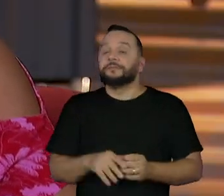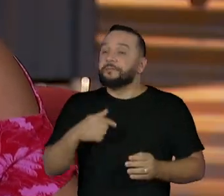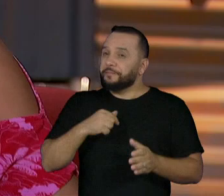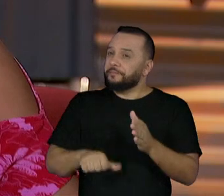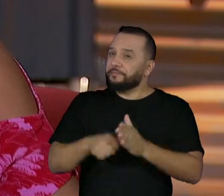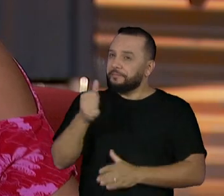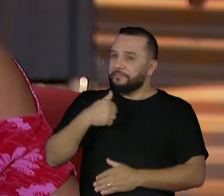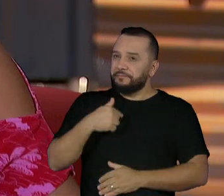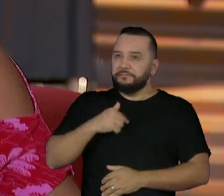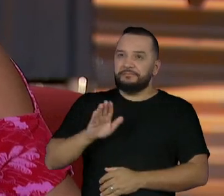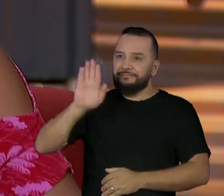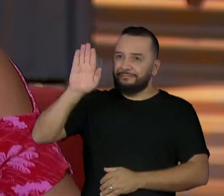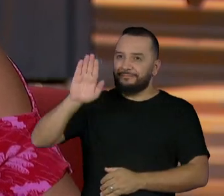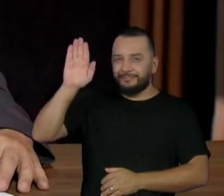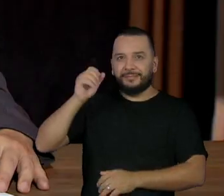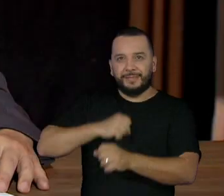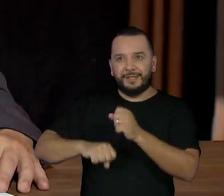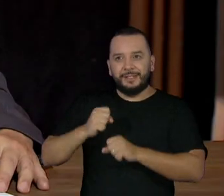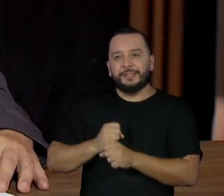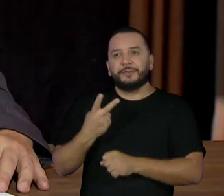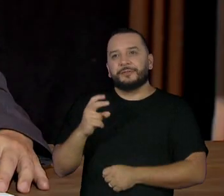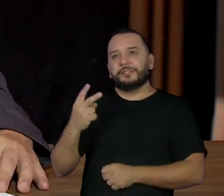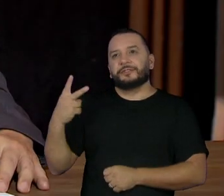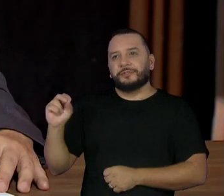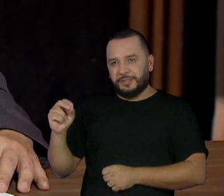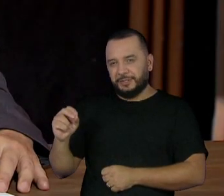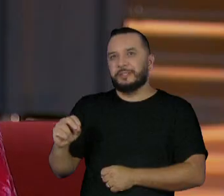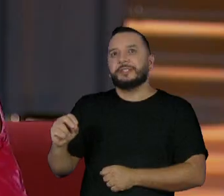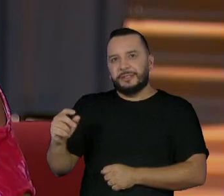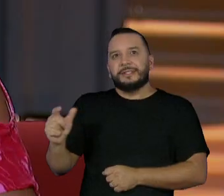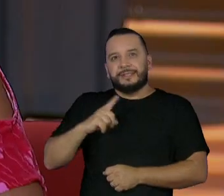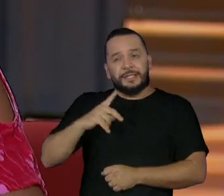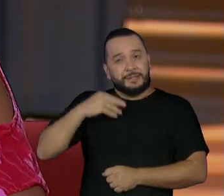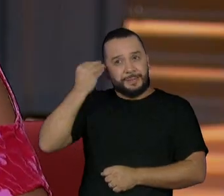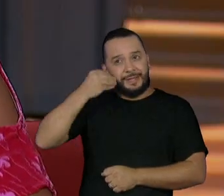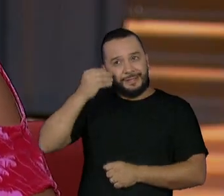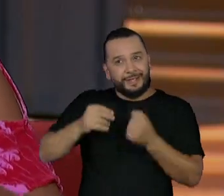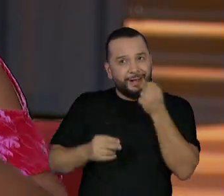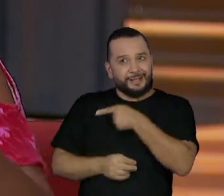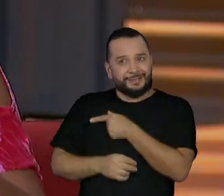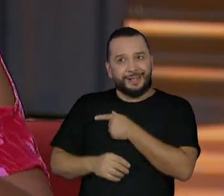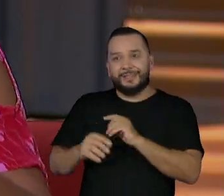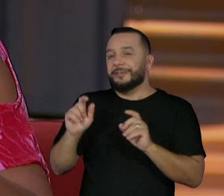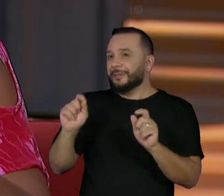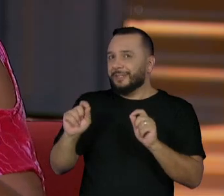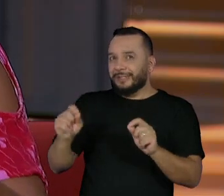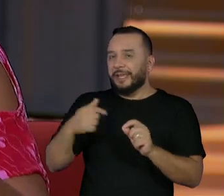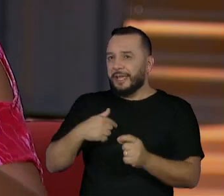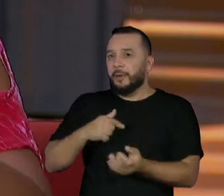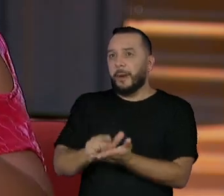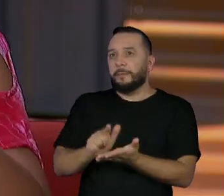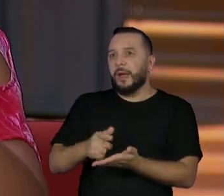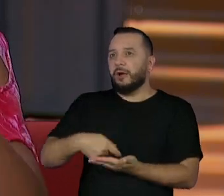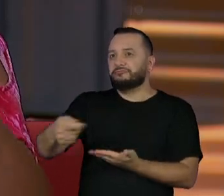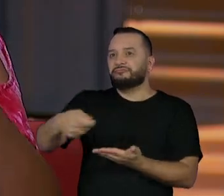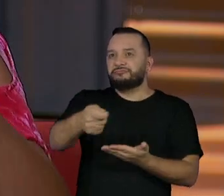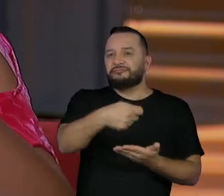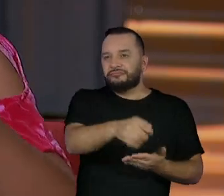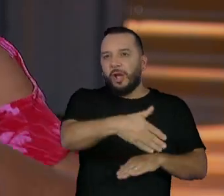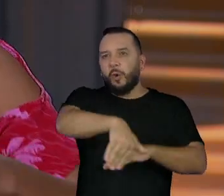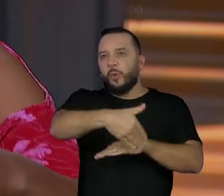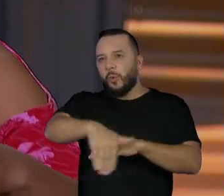vez que eu fui candidata, foi em 2020. E tem uma experiência que era muito engraçada, isso já na campanha mesmo, quando eu ia fazer panfletagem em feira, né,